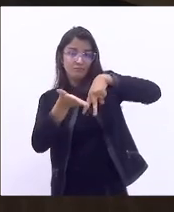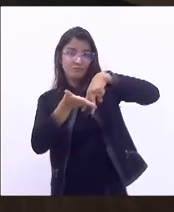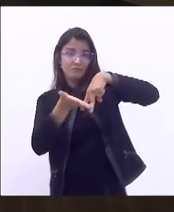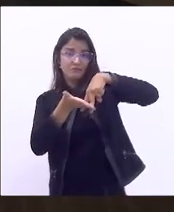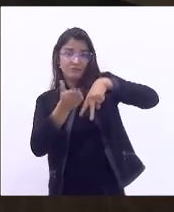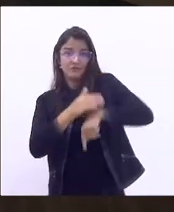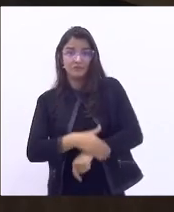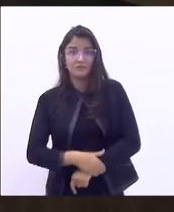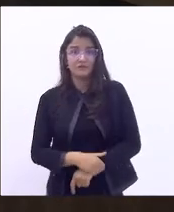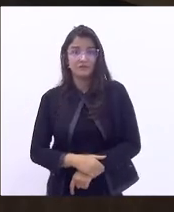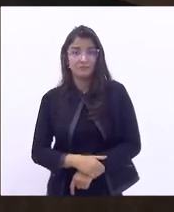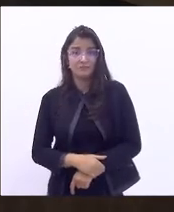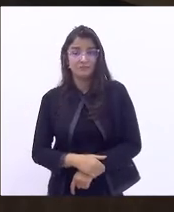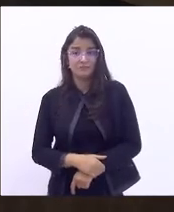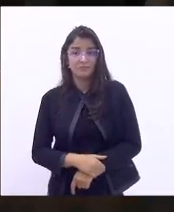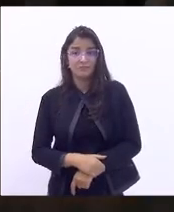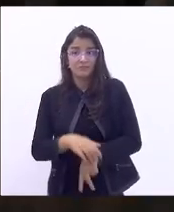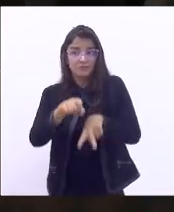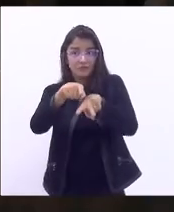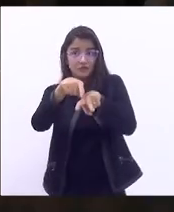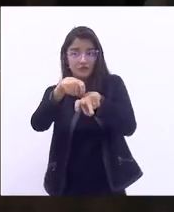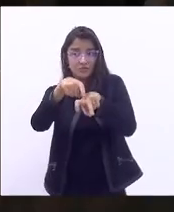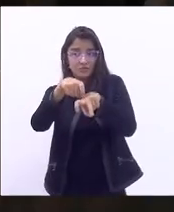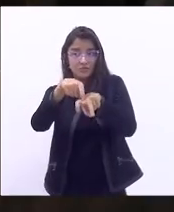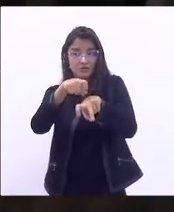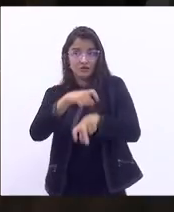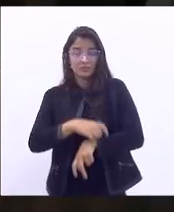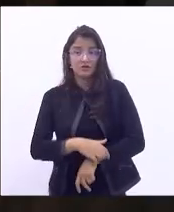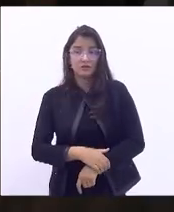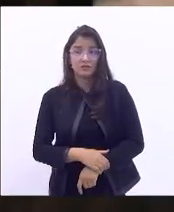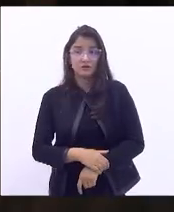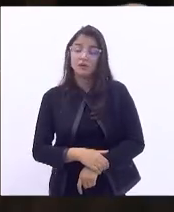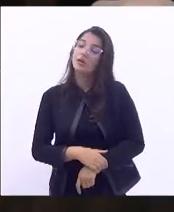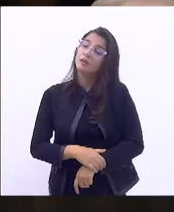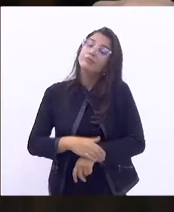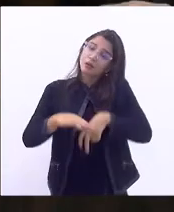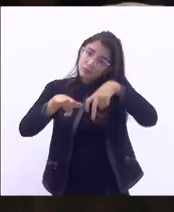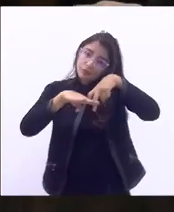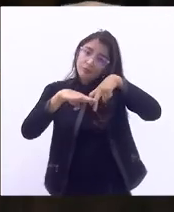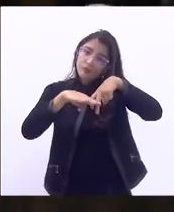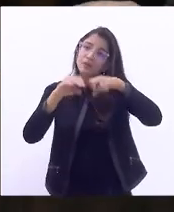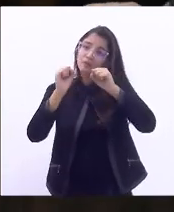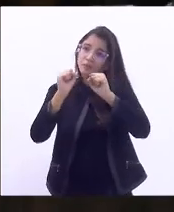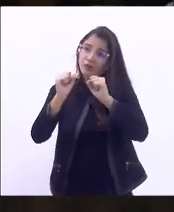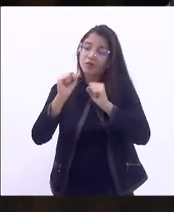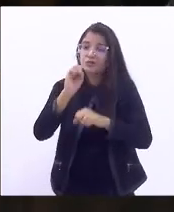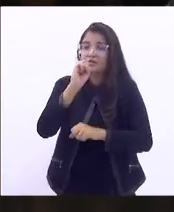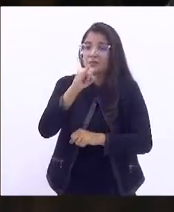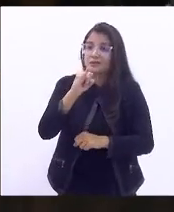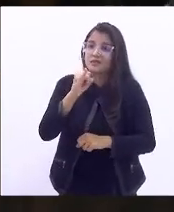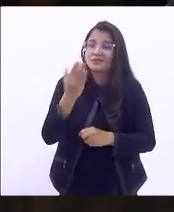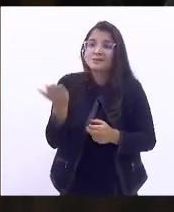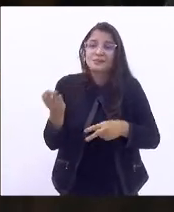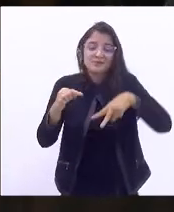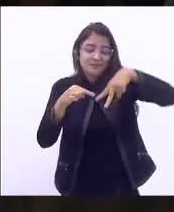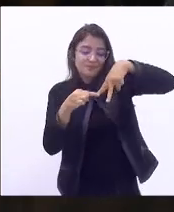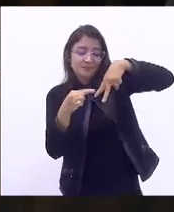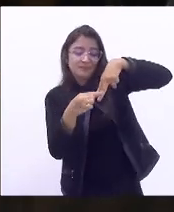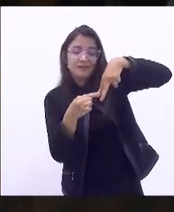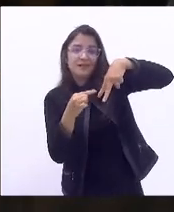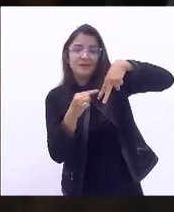bermuda, sandália de dedo. De bermuda, se estiver só com uma fratura no... A tibia e no perônio, como diz o